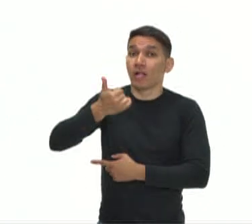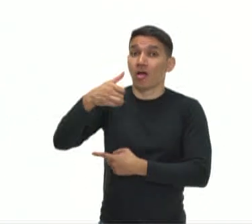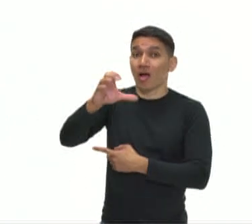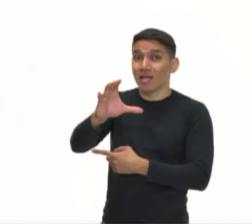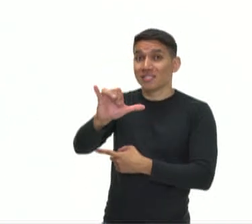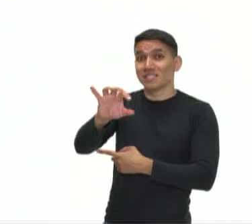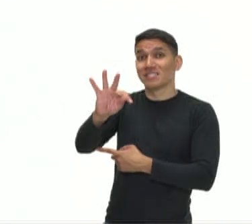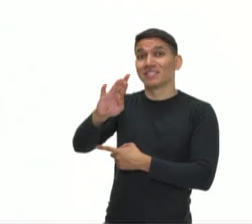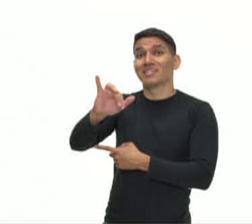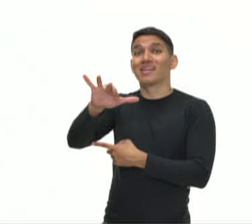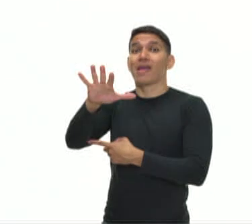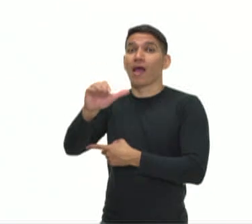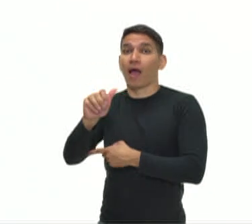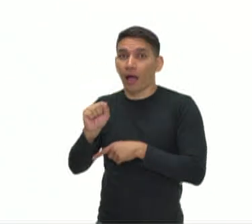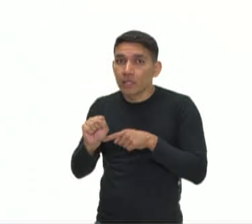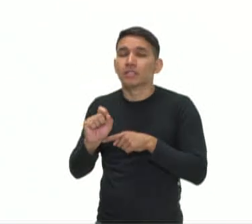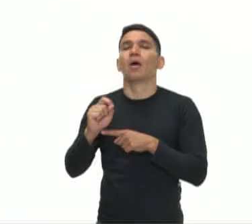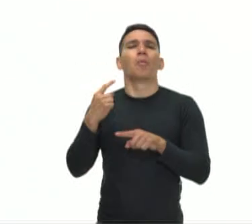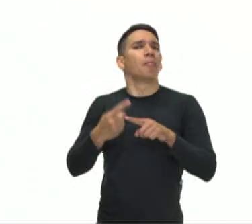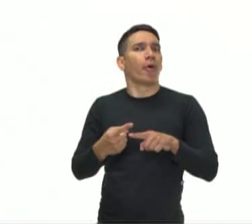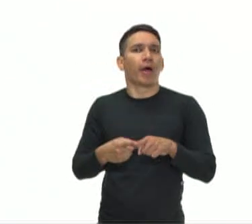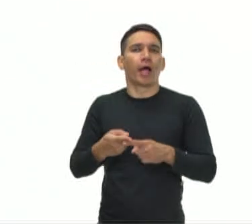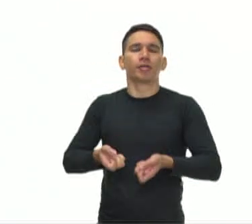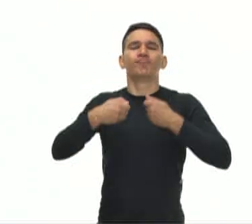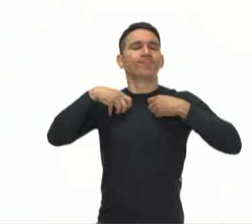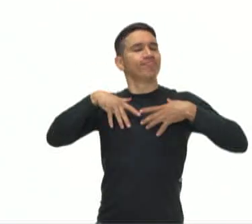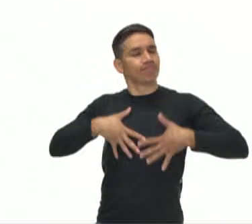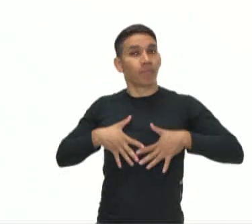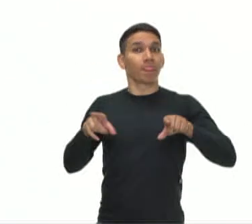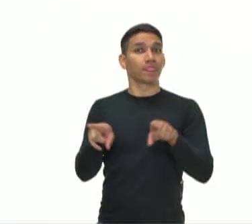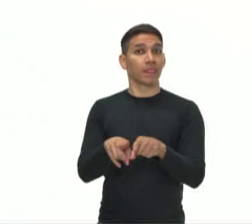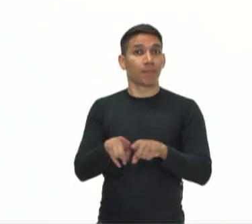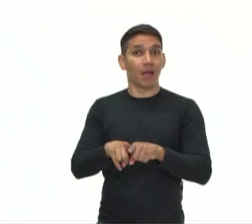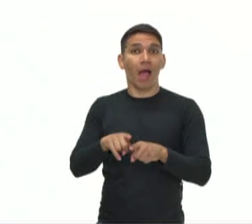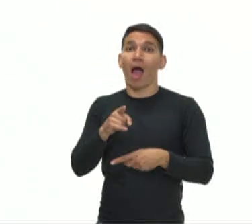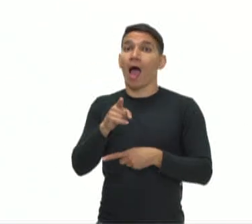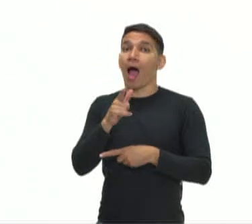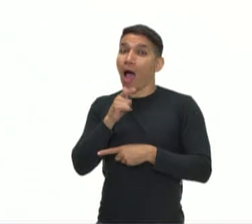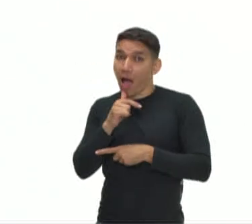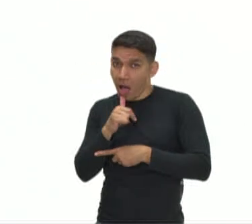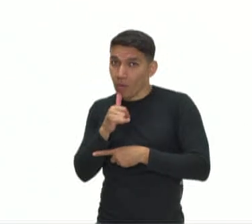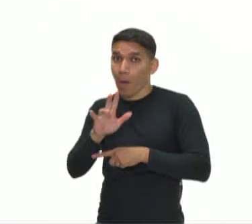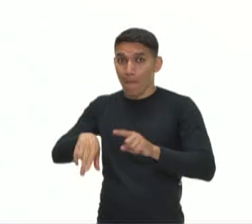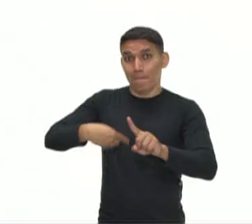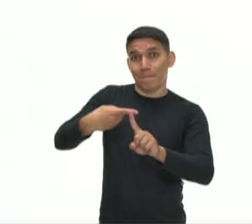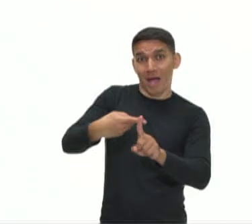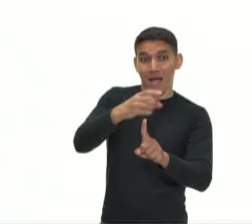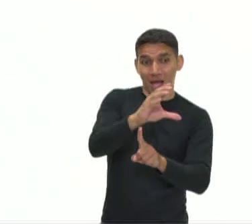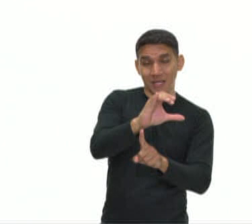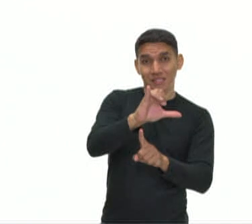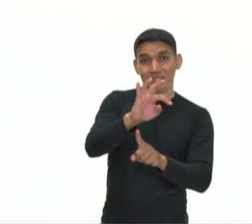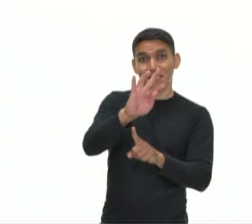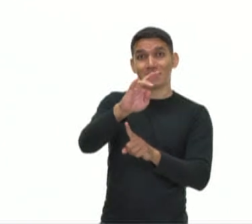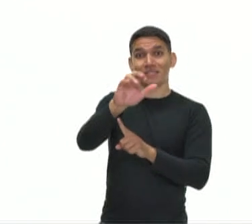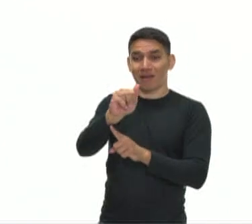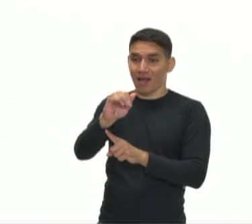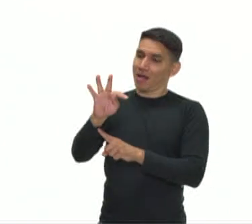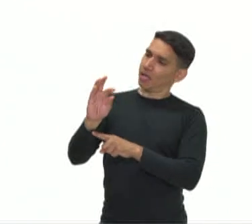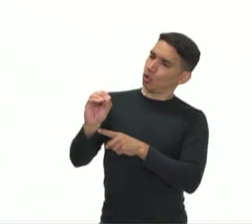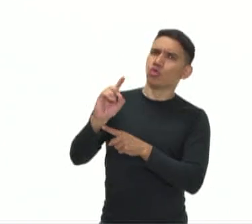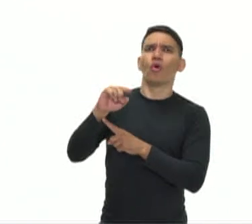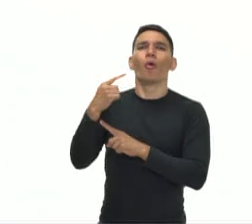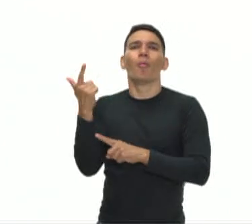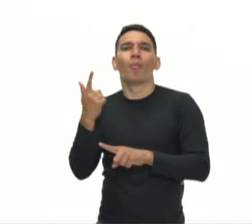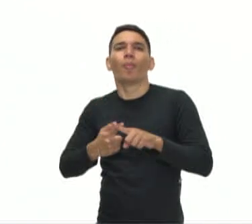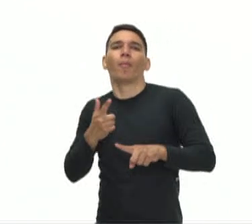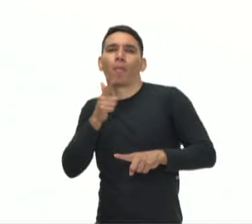porque além de hidratar, de ter bastante água, eles têm também o citrato, que é um elemento que protege a